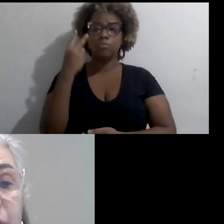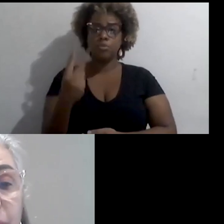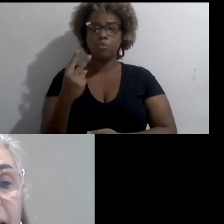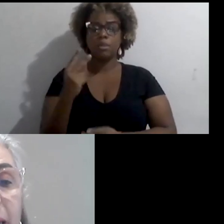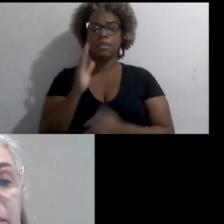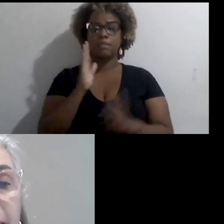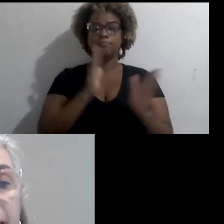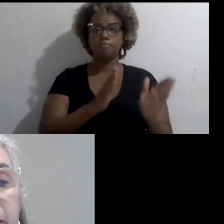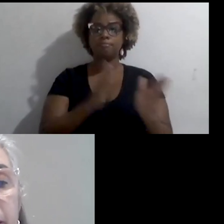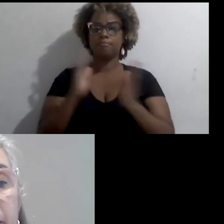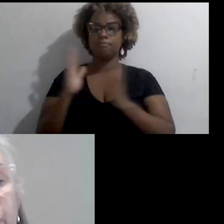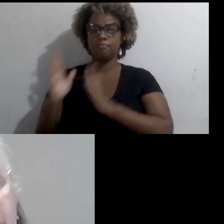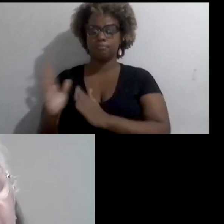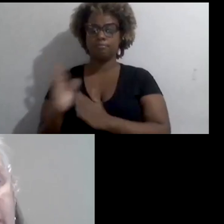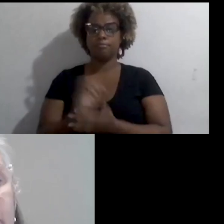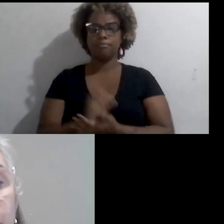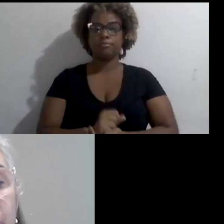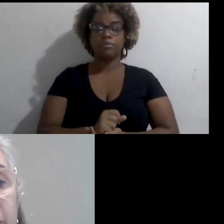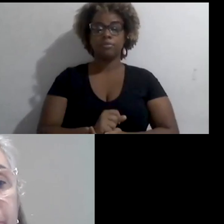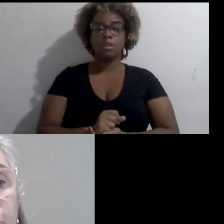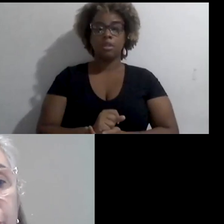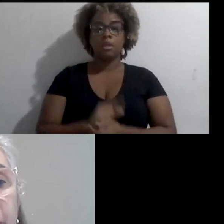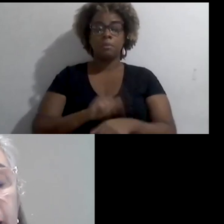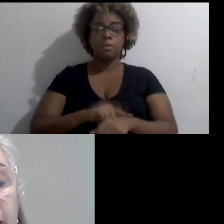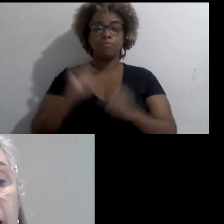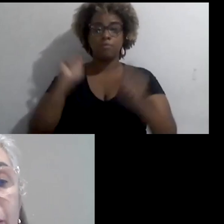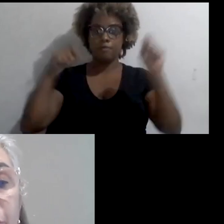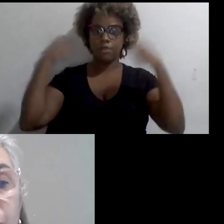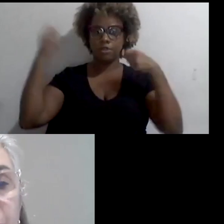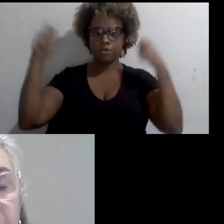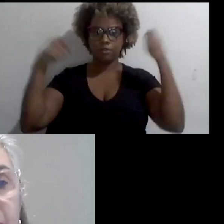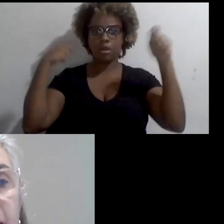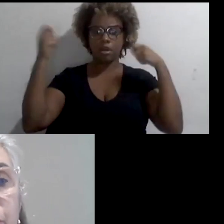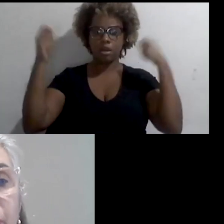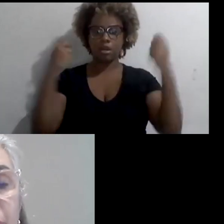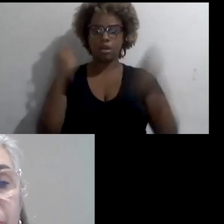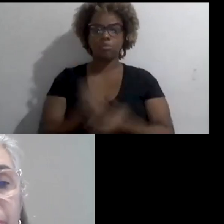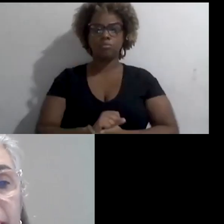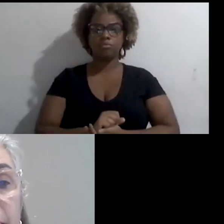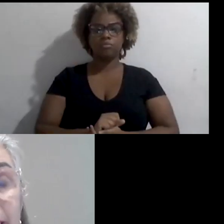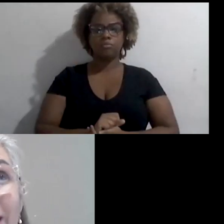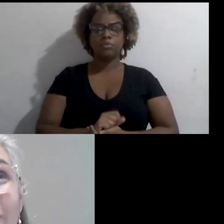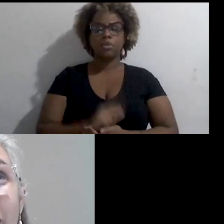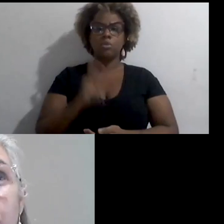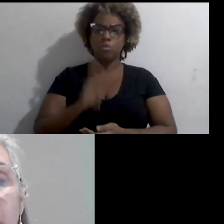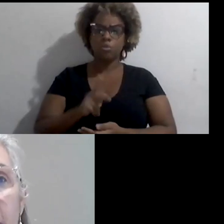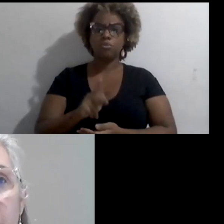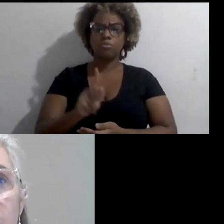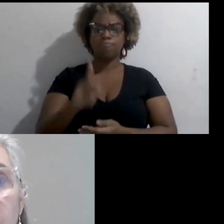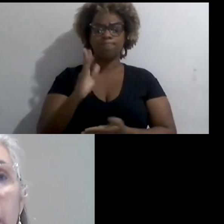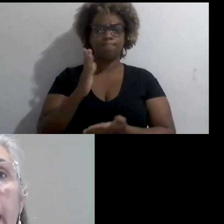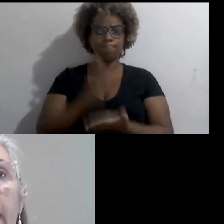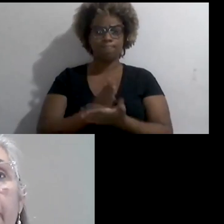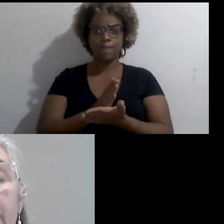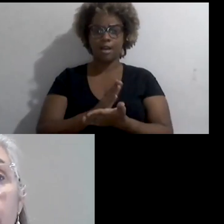questão dos festivais, né, e que já foi citado por Gica, a descontinuidade do Festival Viva Dança, mas mais do que